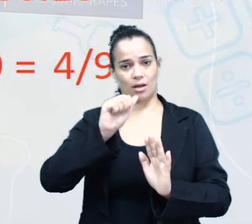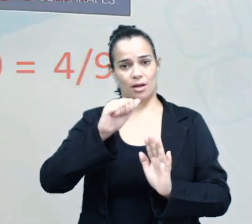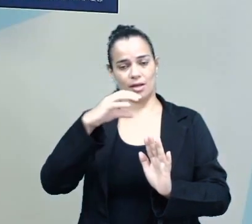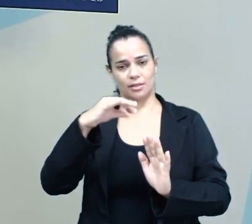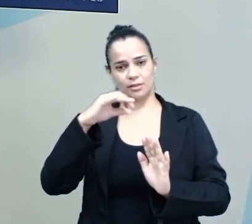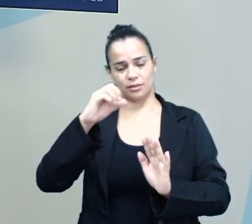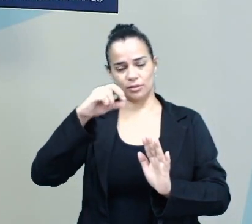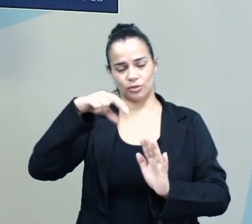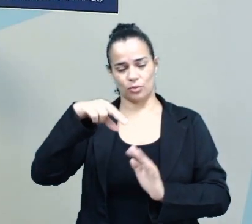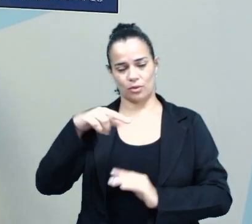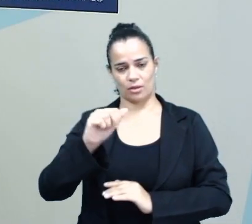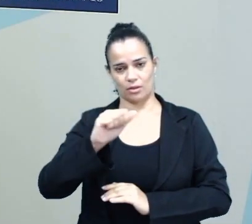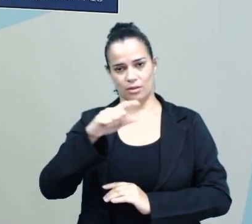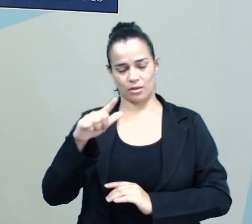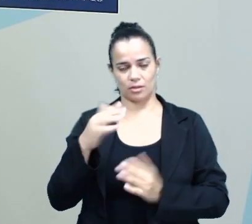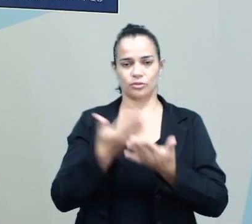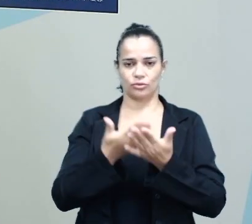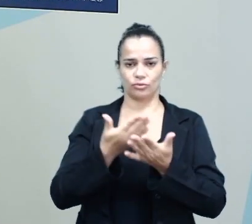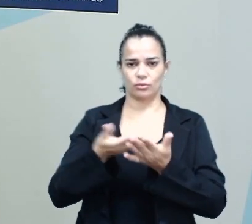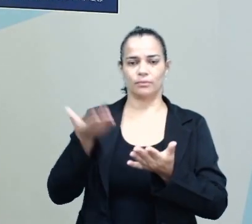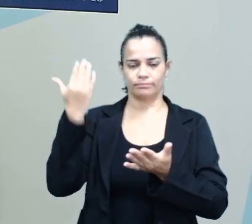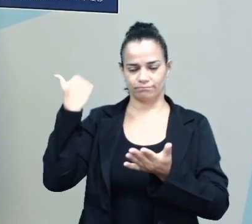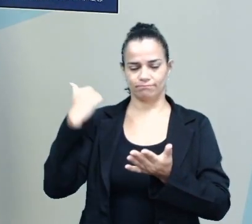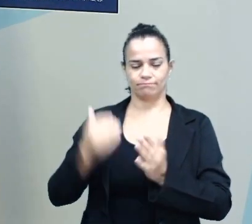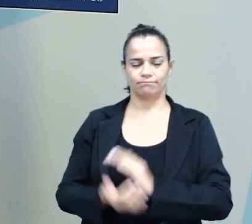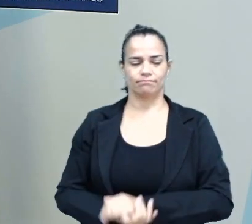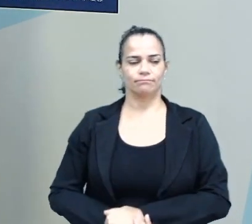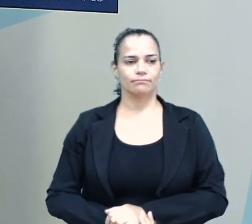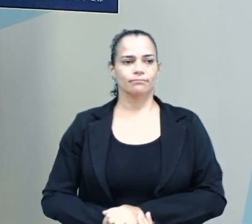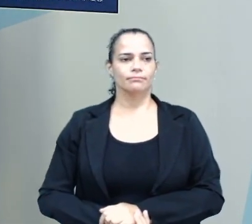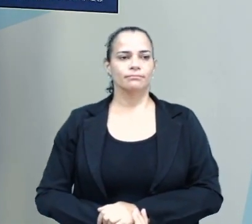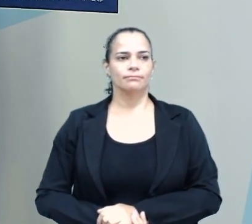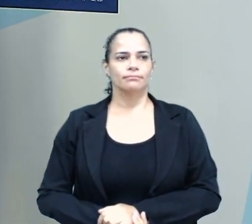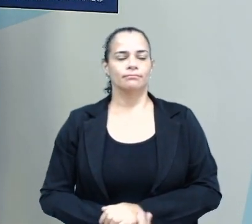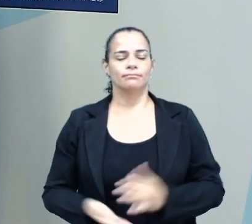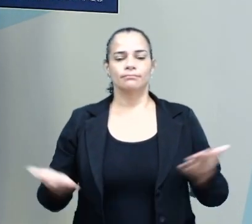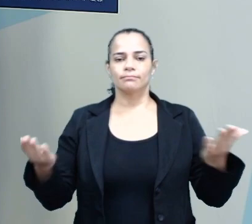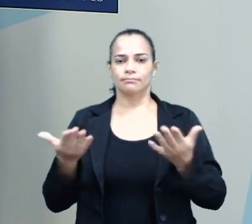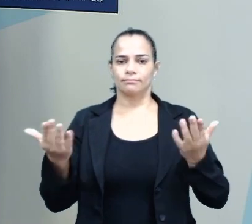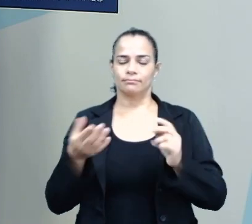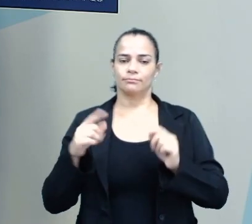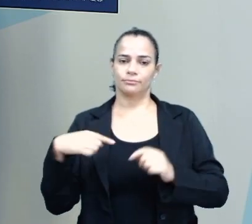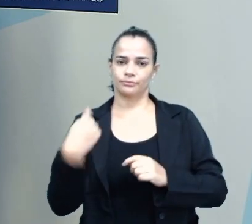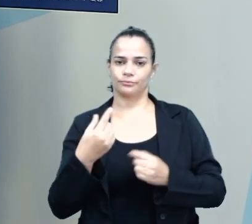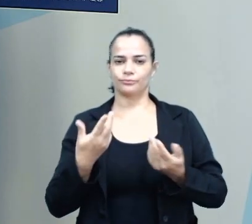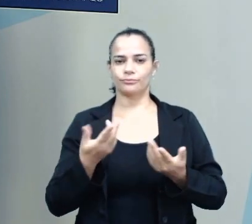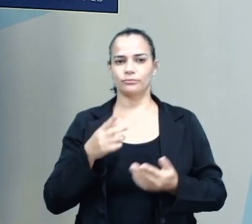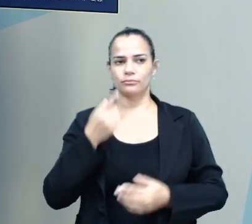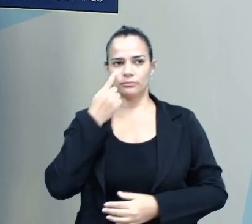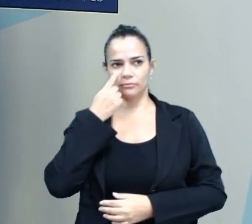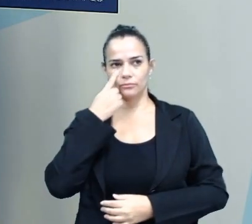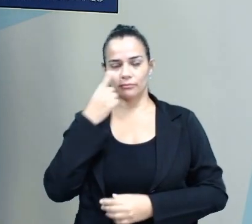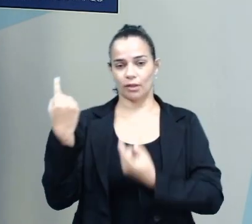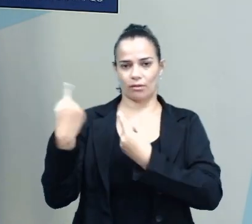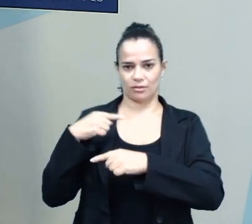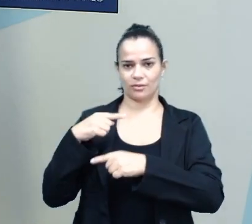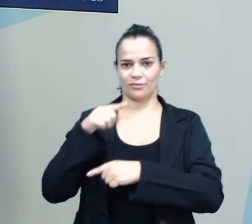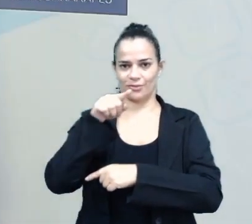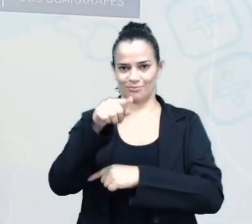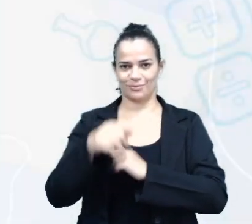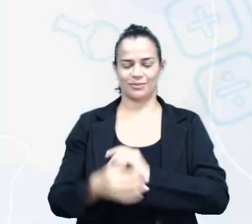racional que a gente estudou na aula passada, beleza? Vamos ver ainda um desafio aqui para